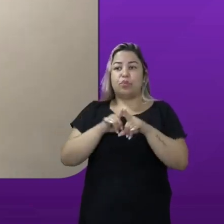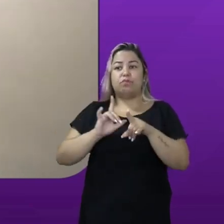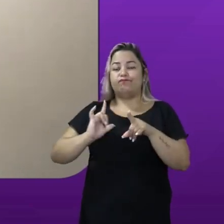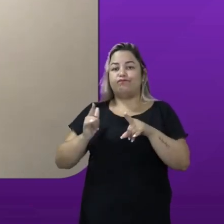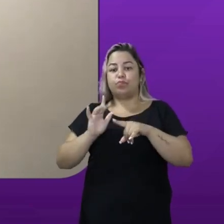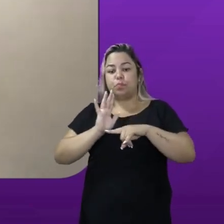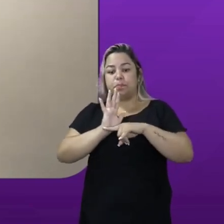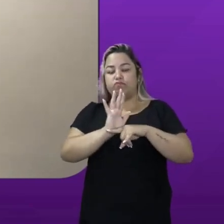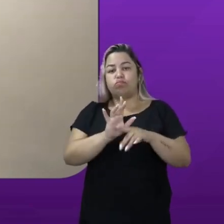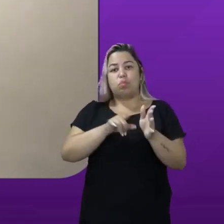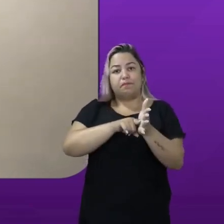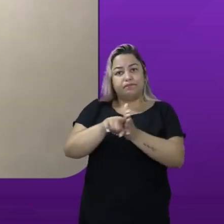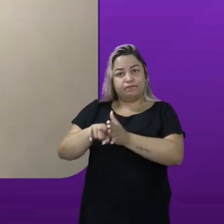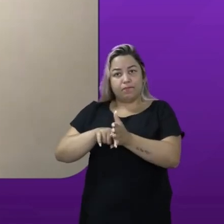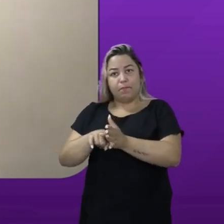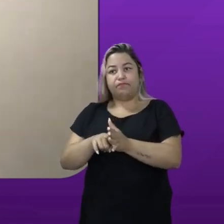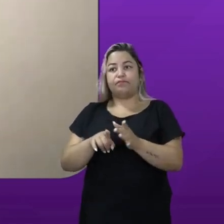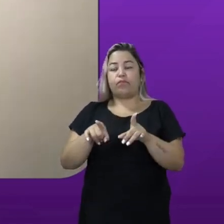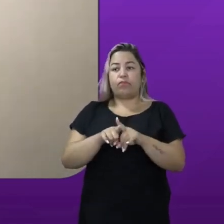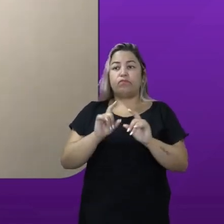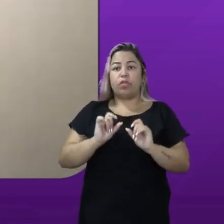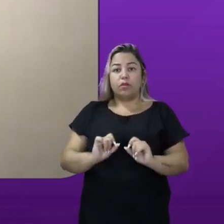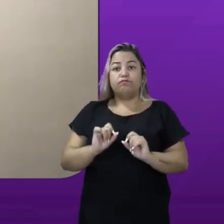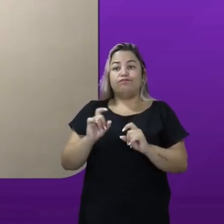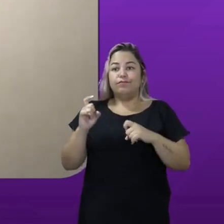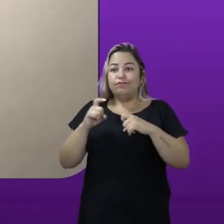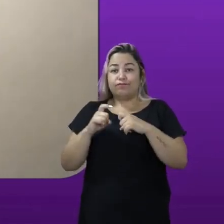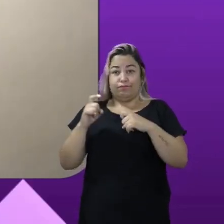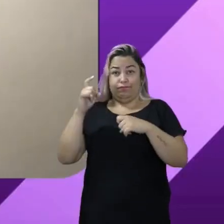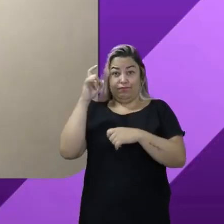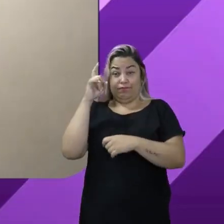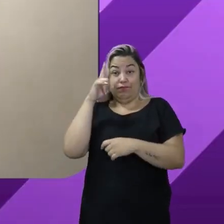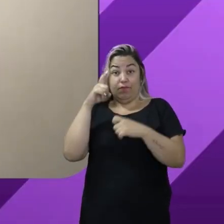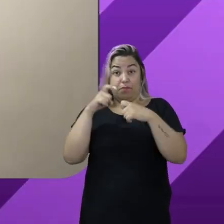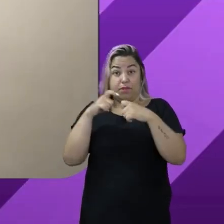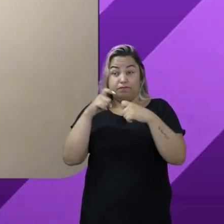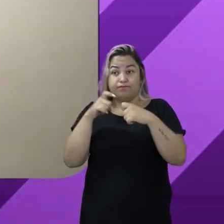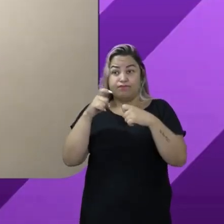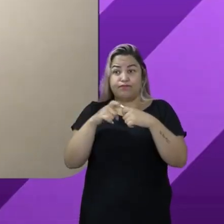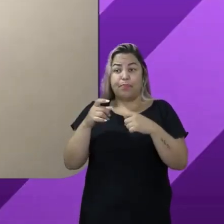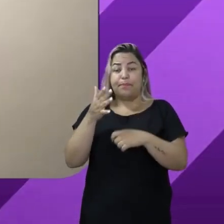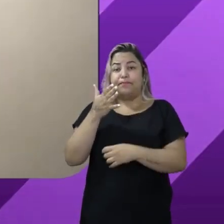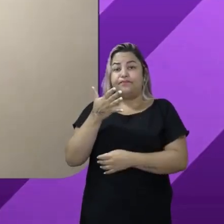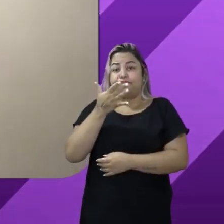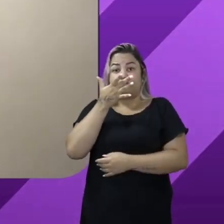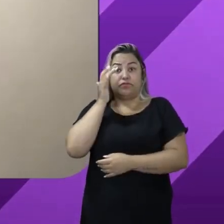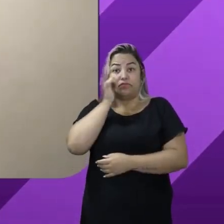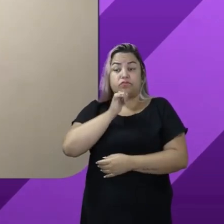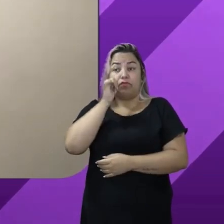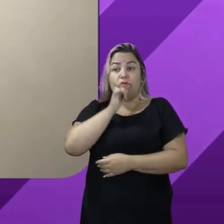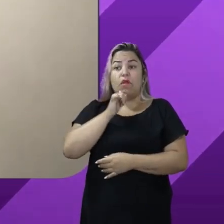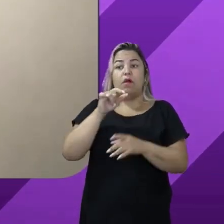sem acompanhamento médico, né? O silicone industrial é um tema, assim, difícil, mas é algo que as meninas que vão para a prostituição, e aqui quando eu digo que